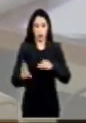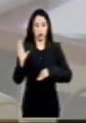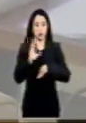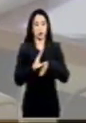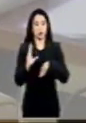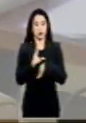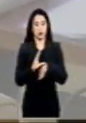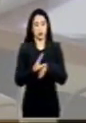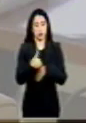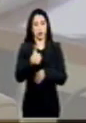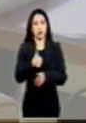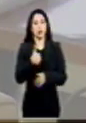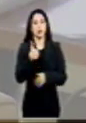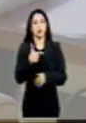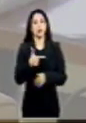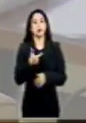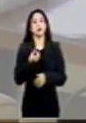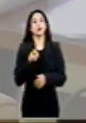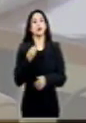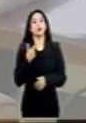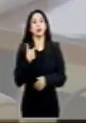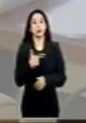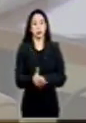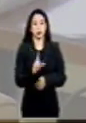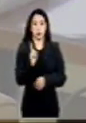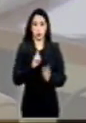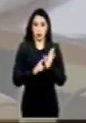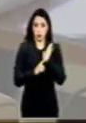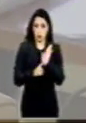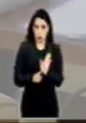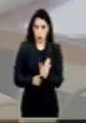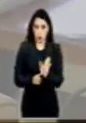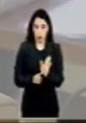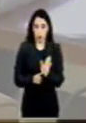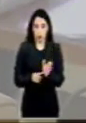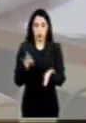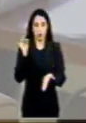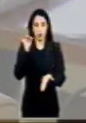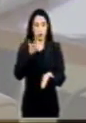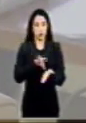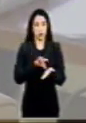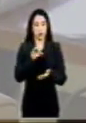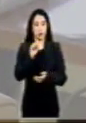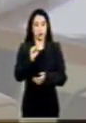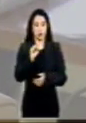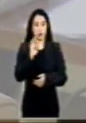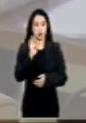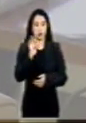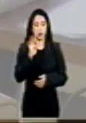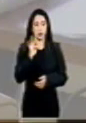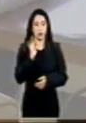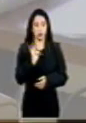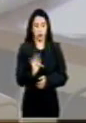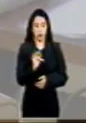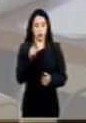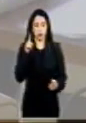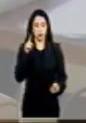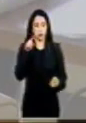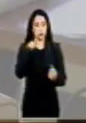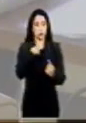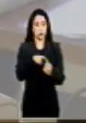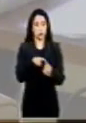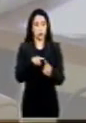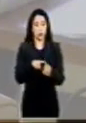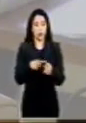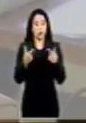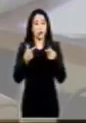artigo 102, não explicitam a competência penal do STF sob a óptica do local do